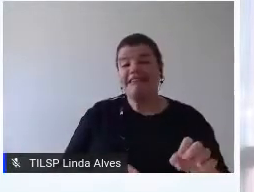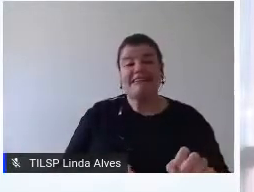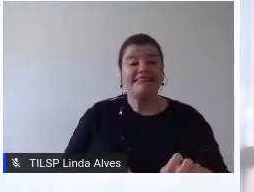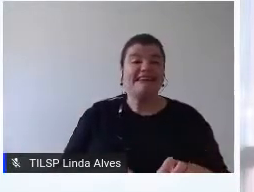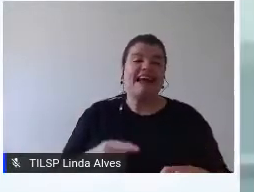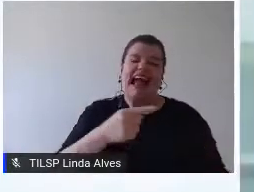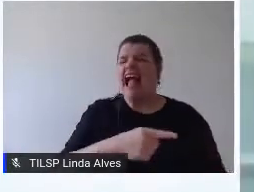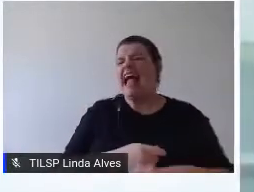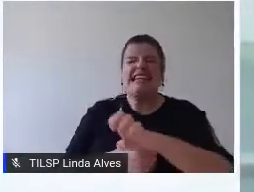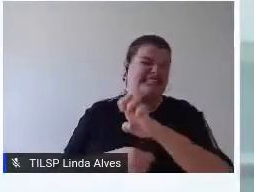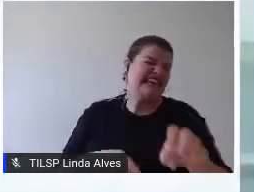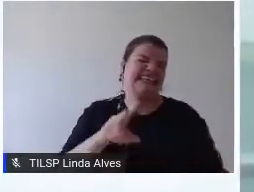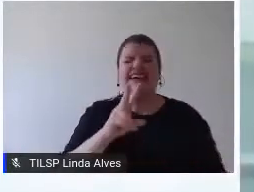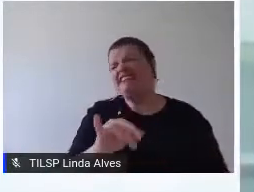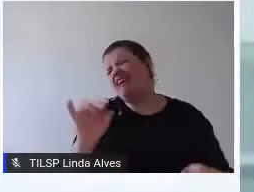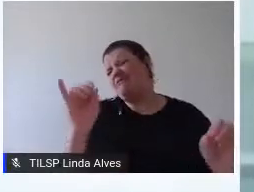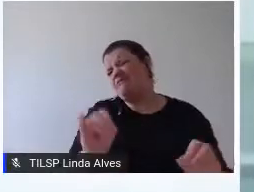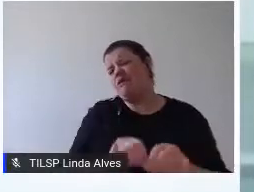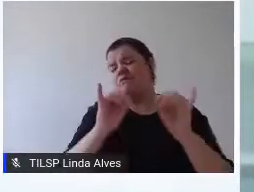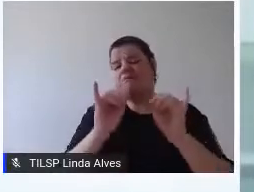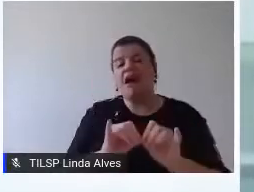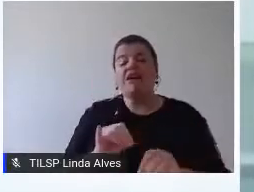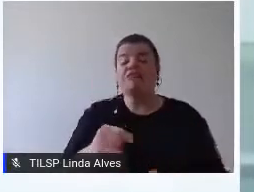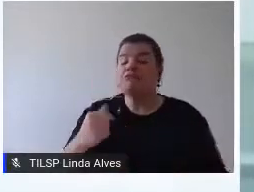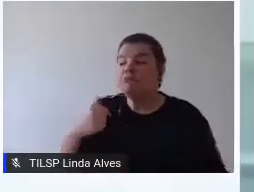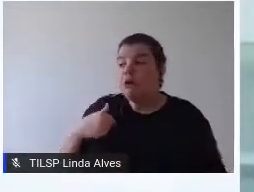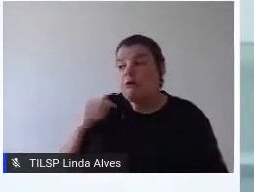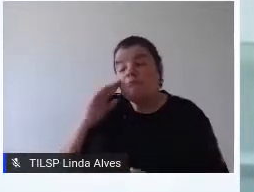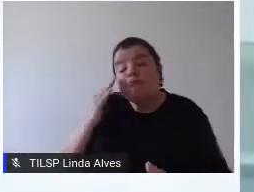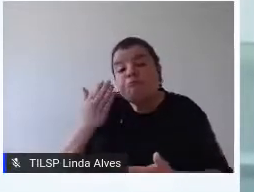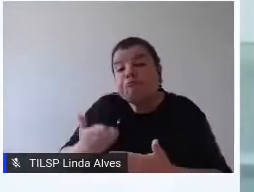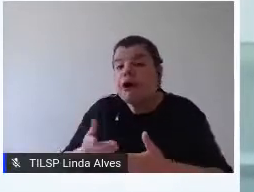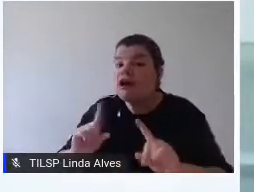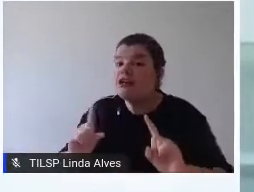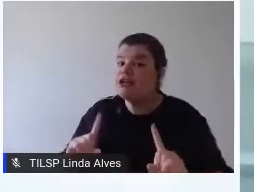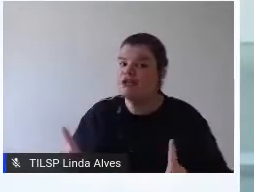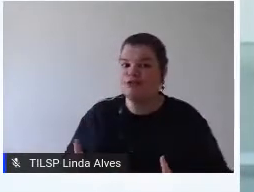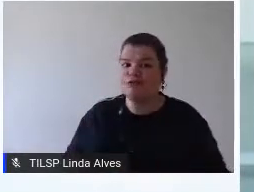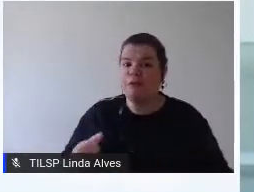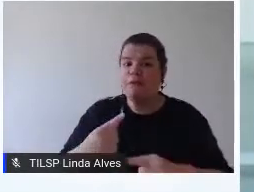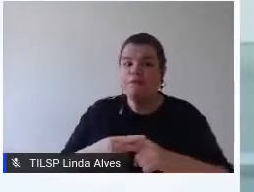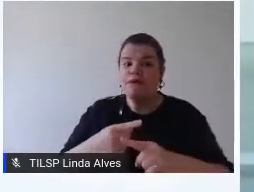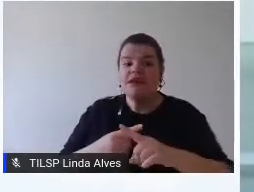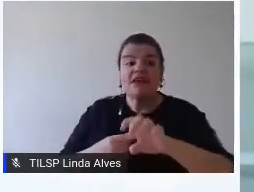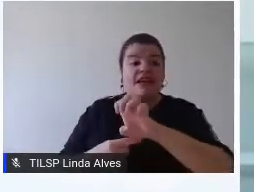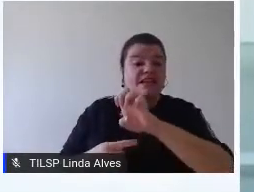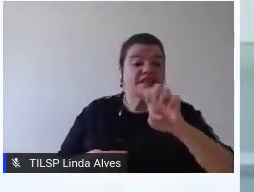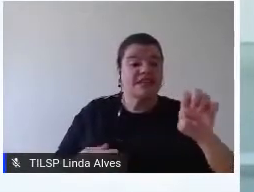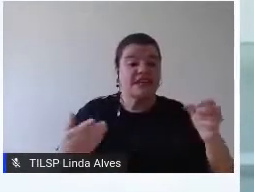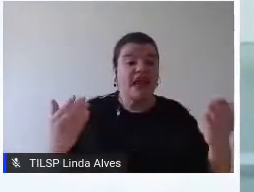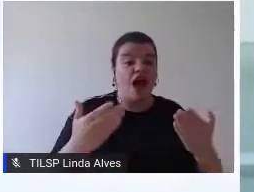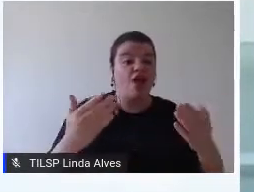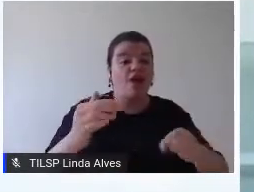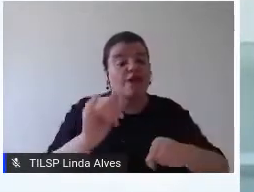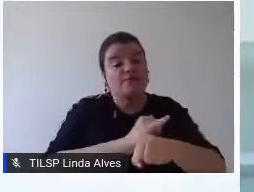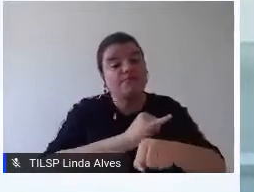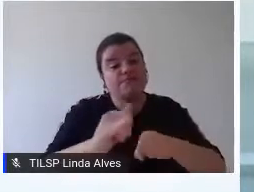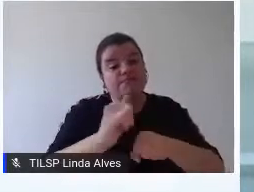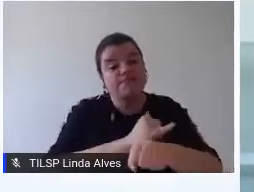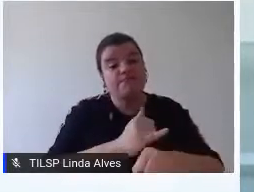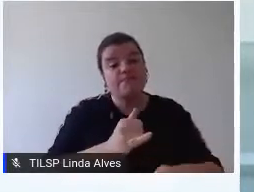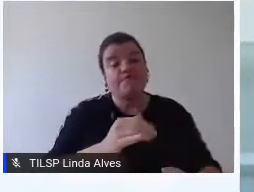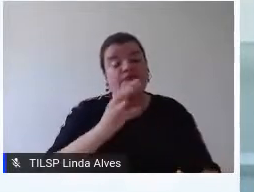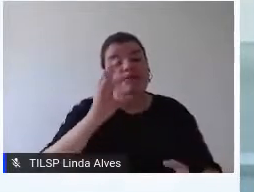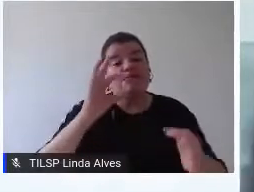esquerda vai fazer uma bobagem. Eu disse, olha, eu não acredito nessa possibilidade, porque a esquerda vai ter que se ater à realidade